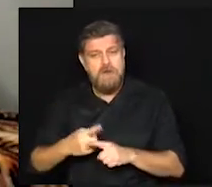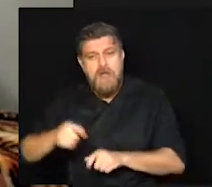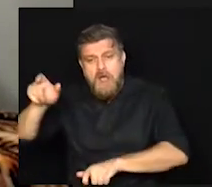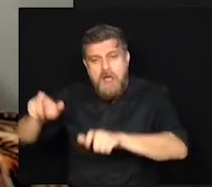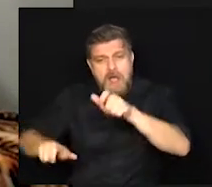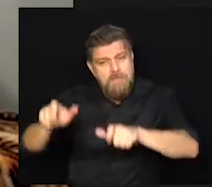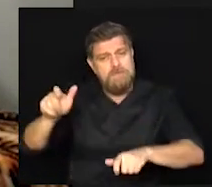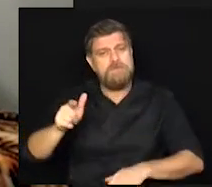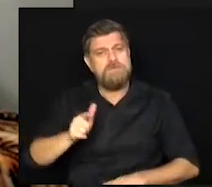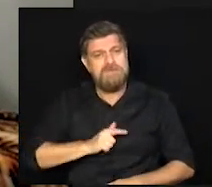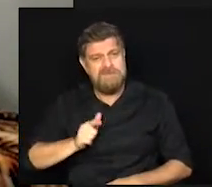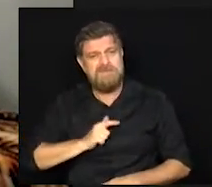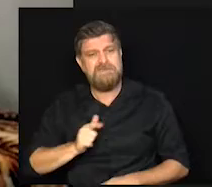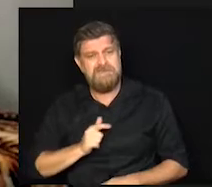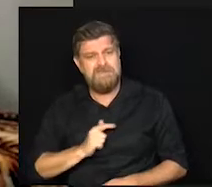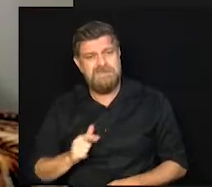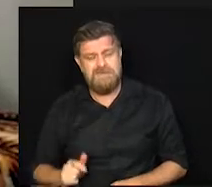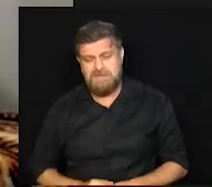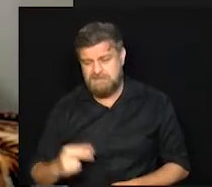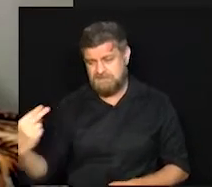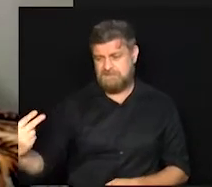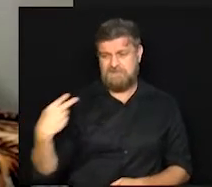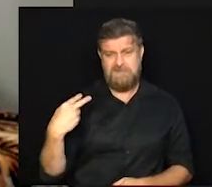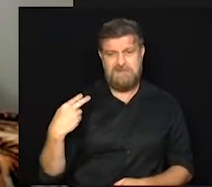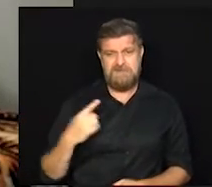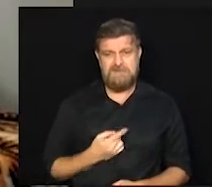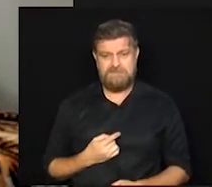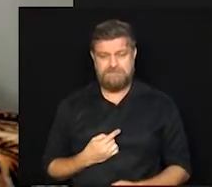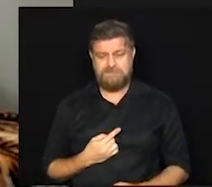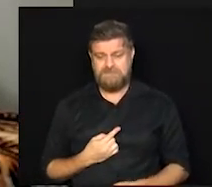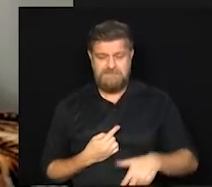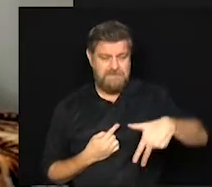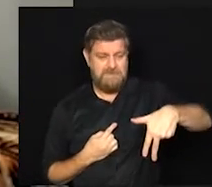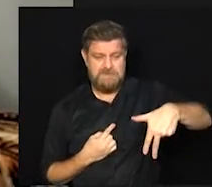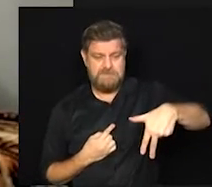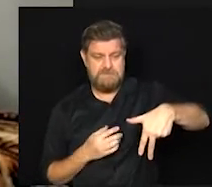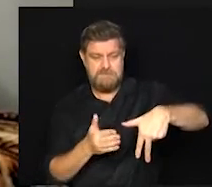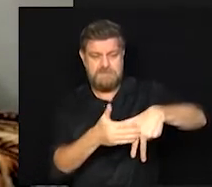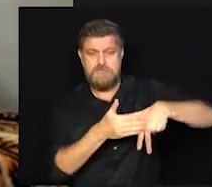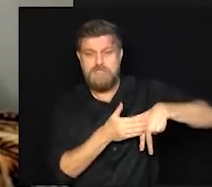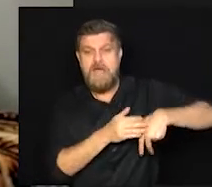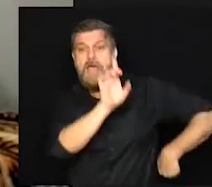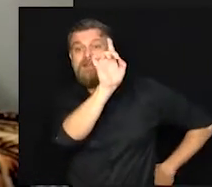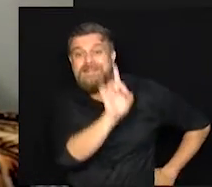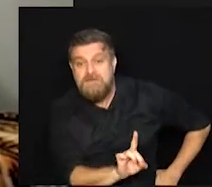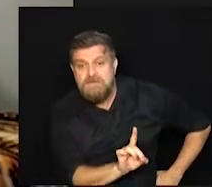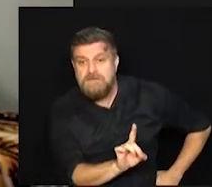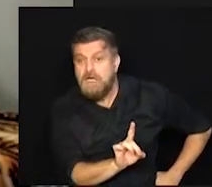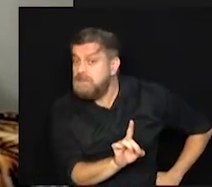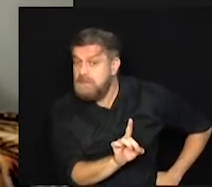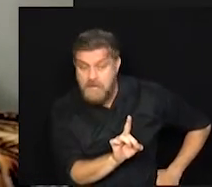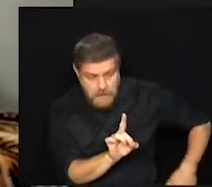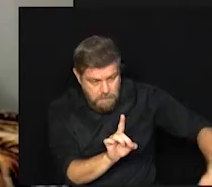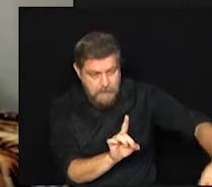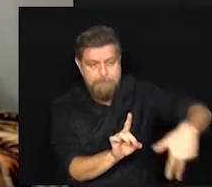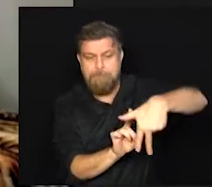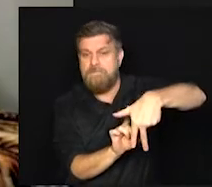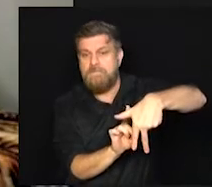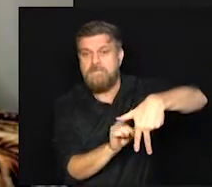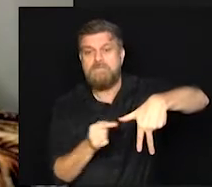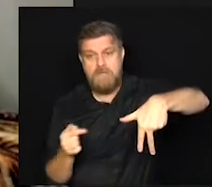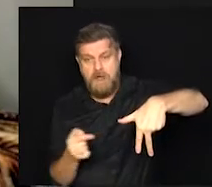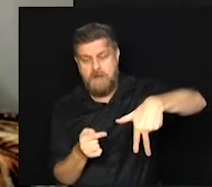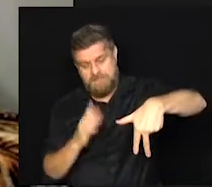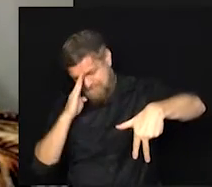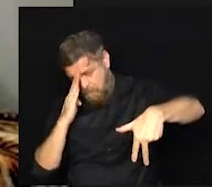sim, esse mal de colocar a deficiência na frente. E não, é pessoa com deficiência. Então, a minha